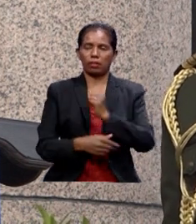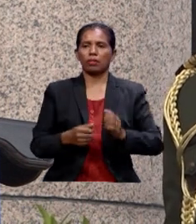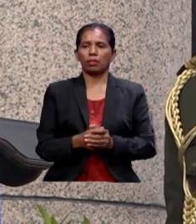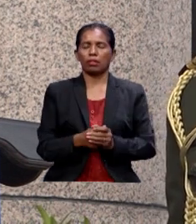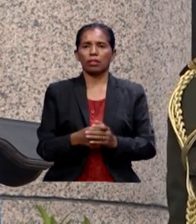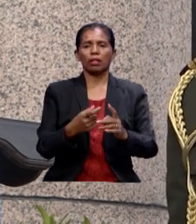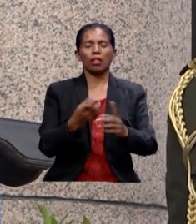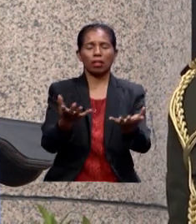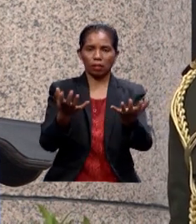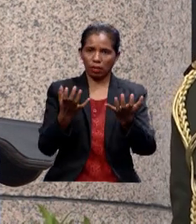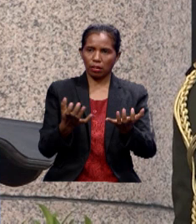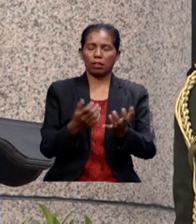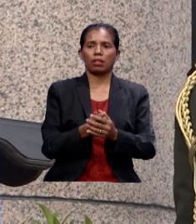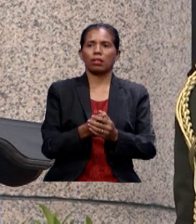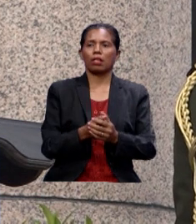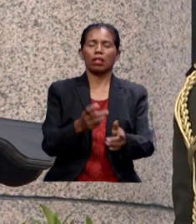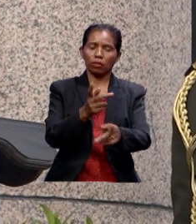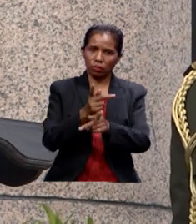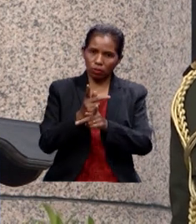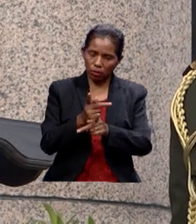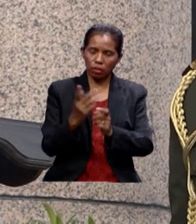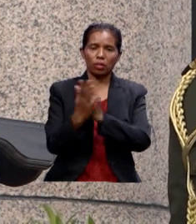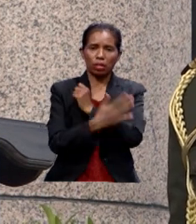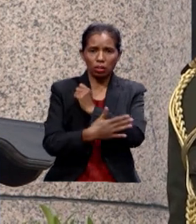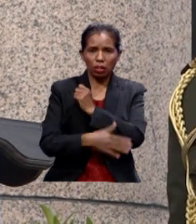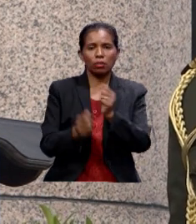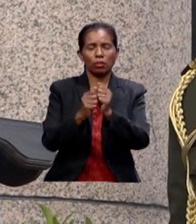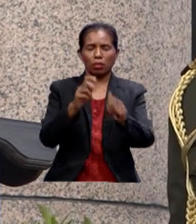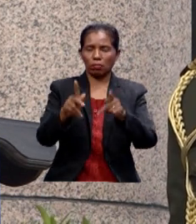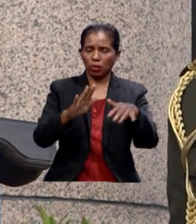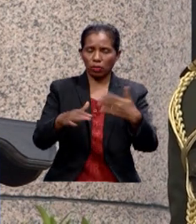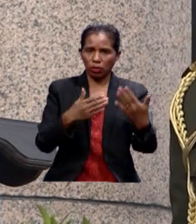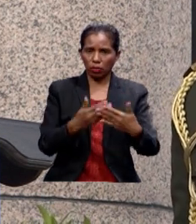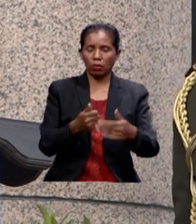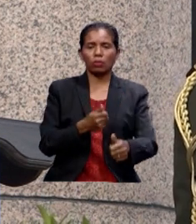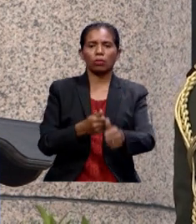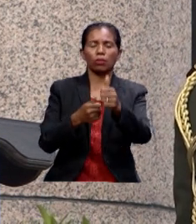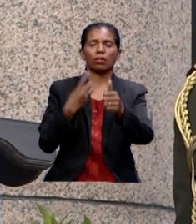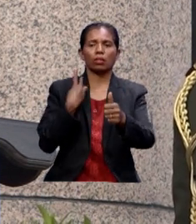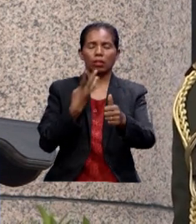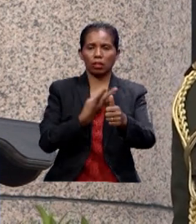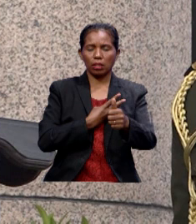Iniciativa a tu protege nação o povo toma cuide e tenha que bito vera.